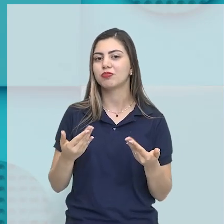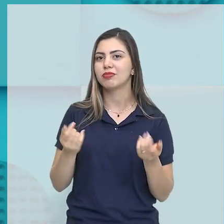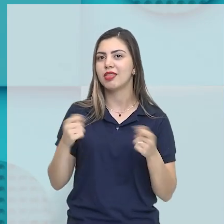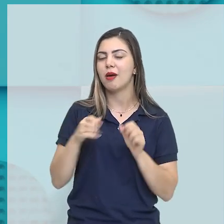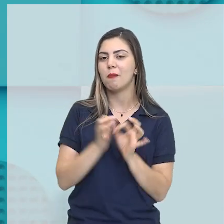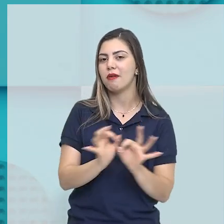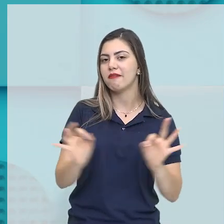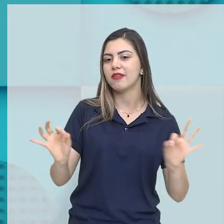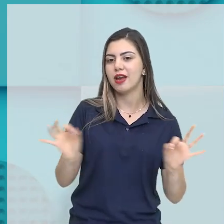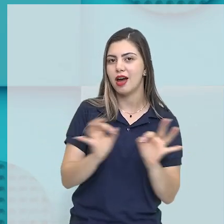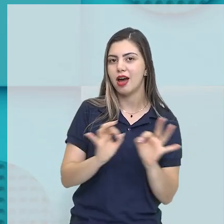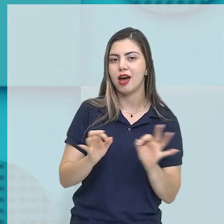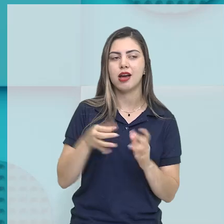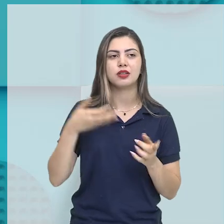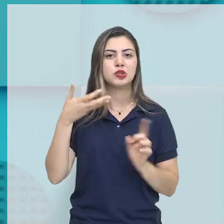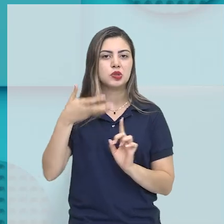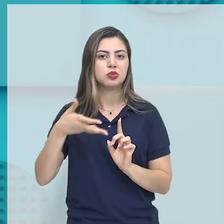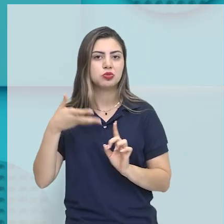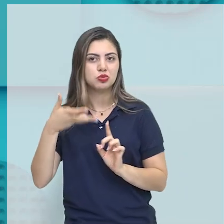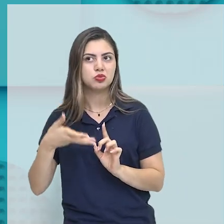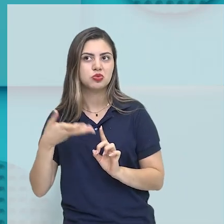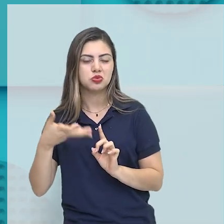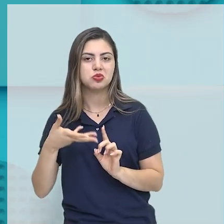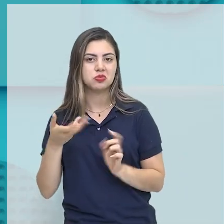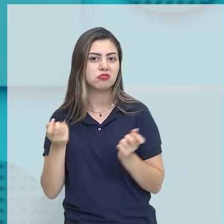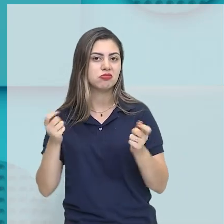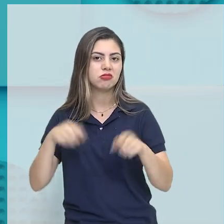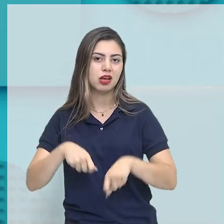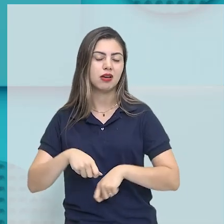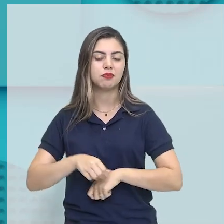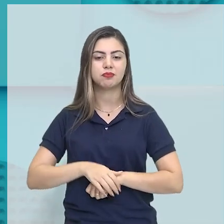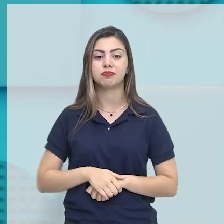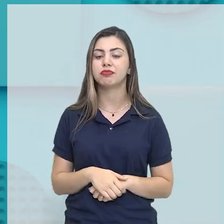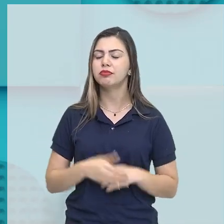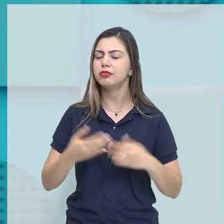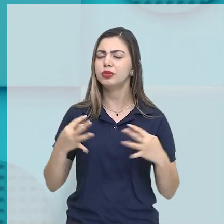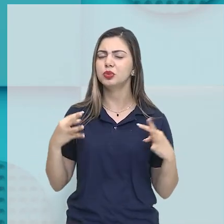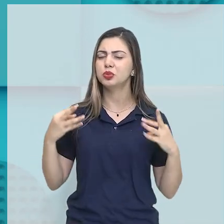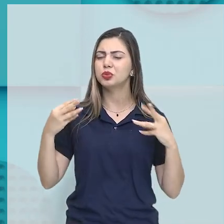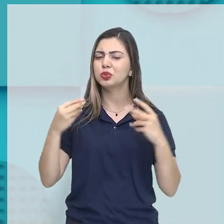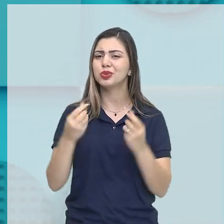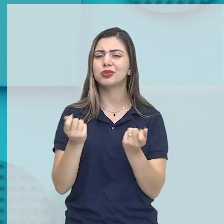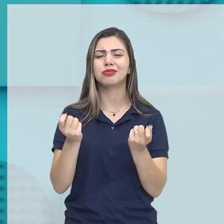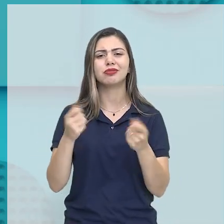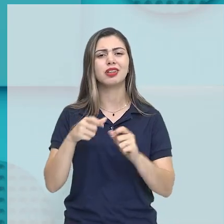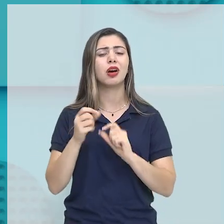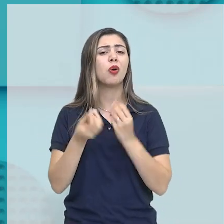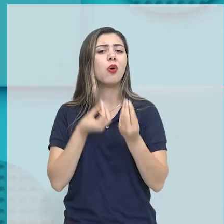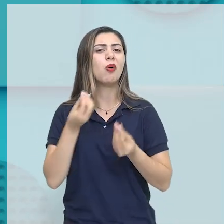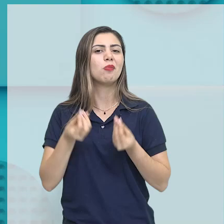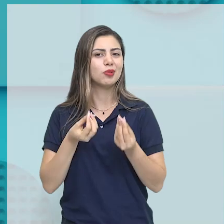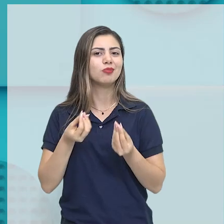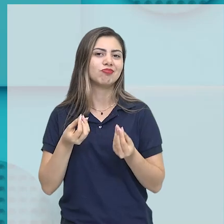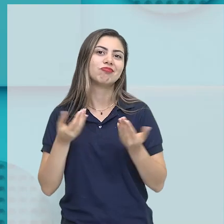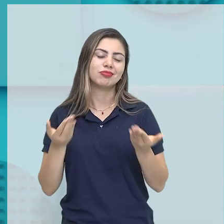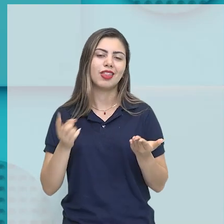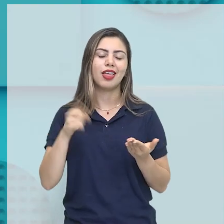uma frase, um discurso, né? Então, tudo isso é possível através